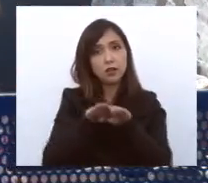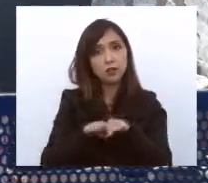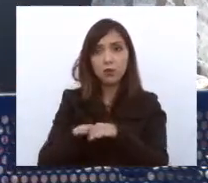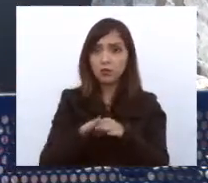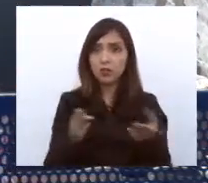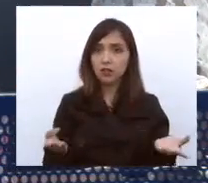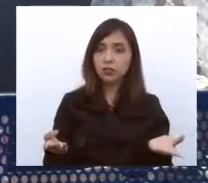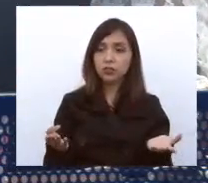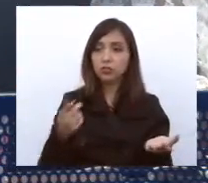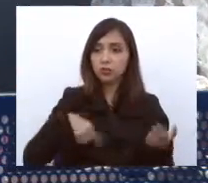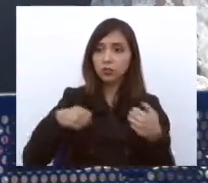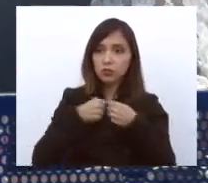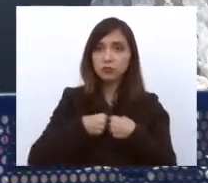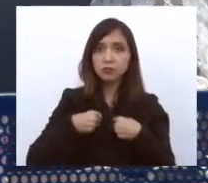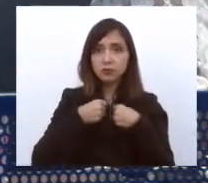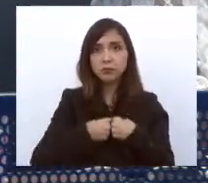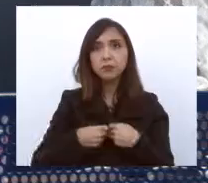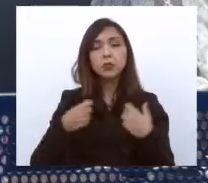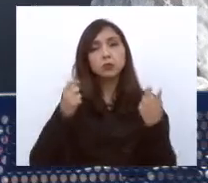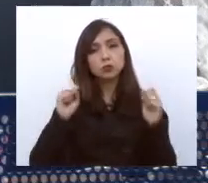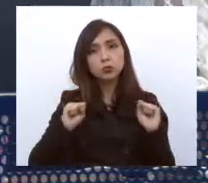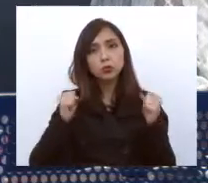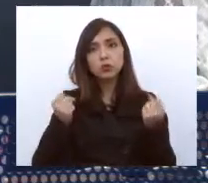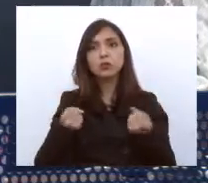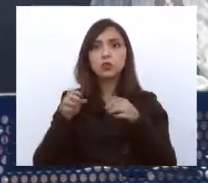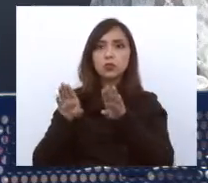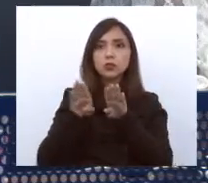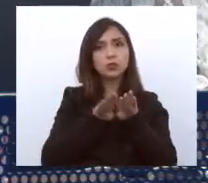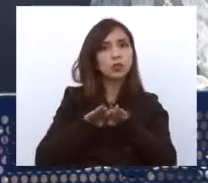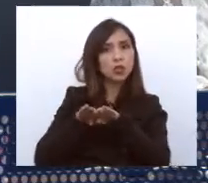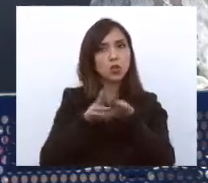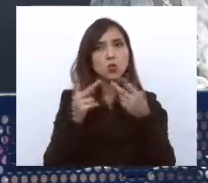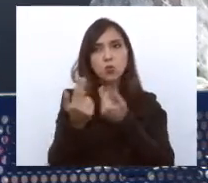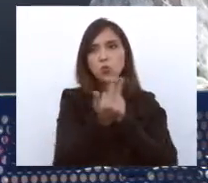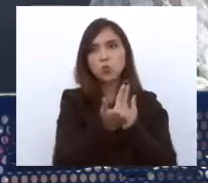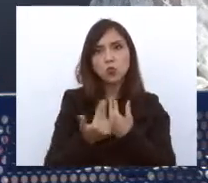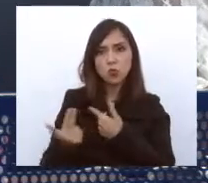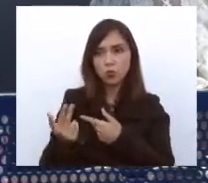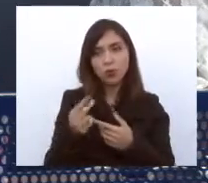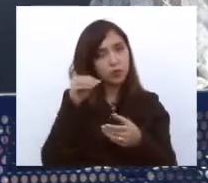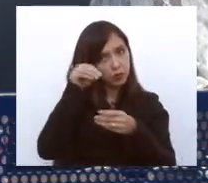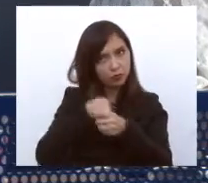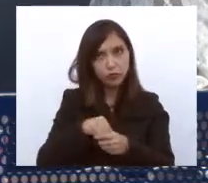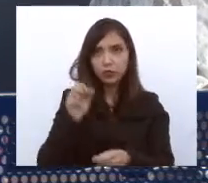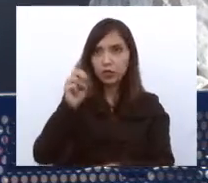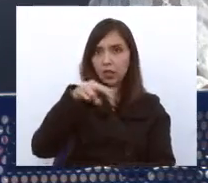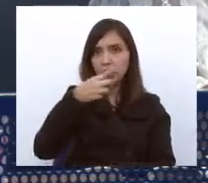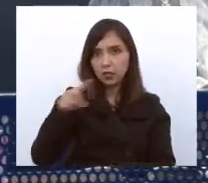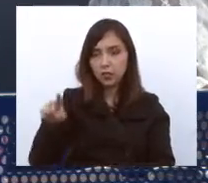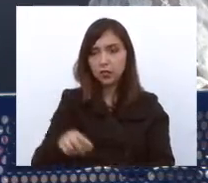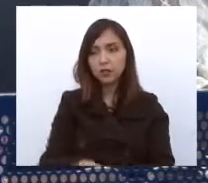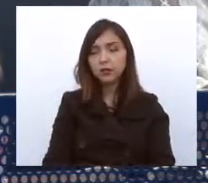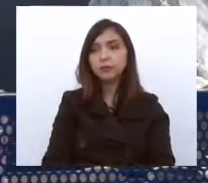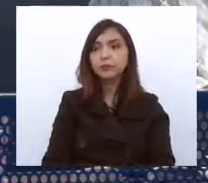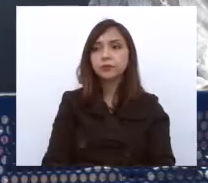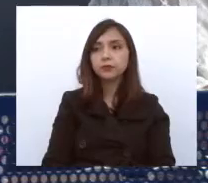você batalhar pela transversalidade, é ter direitos iguais. Então, não votei no projeto,